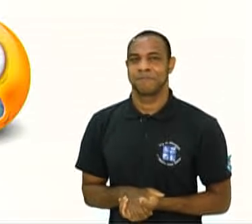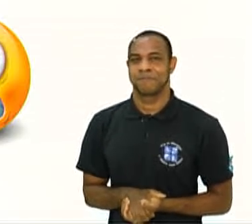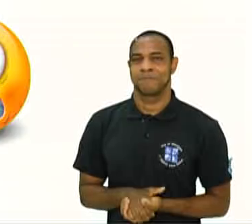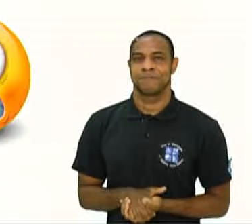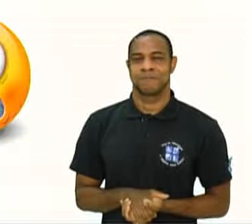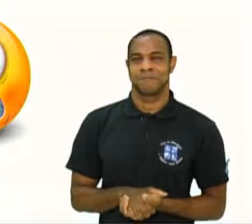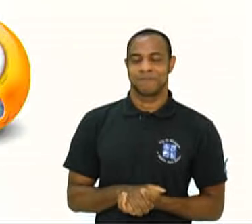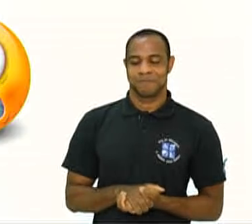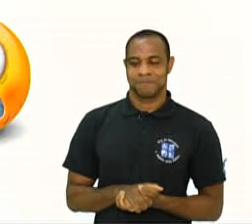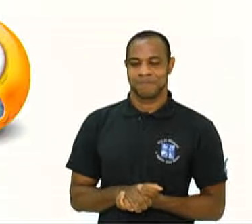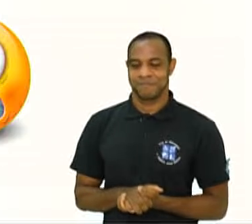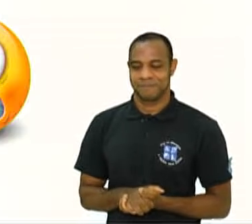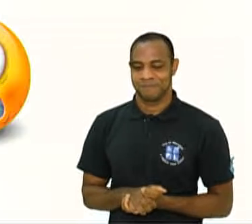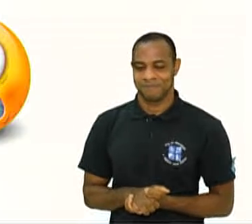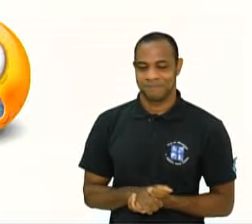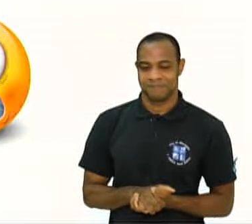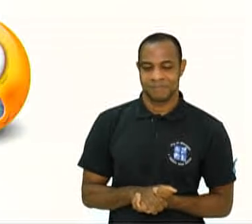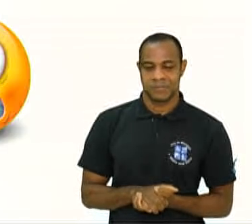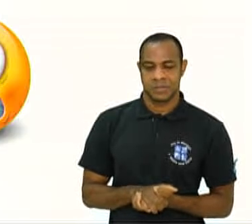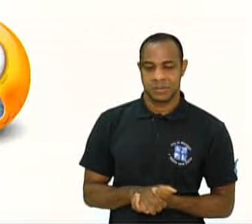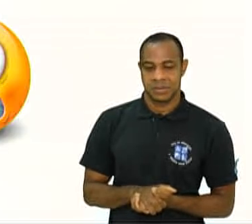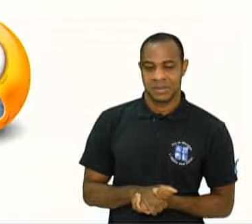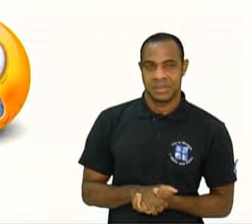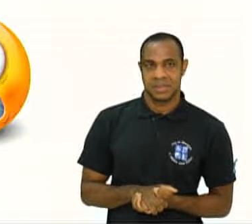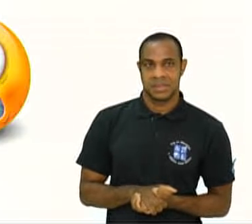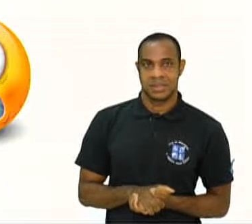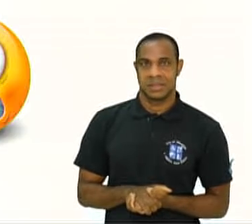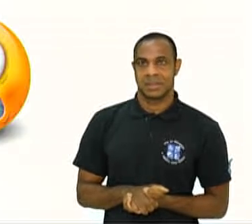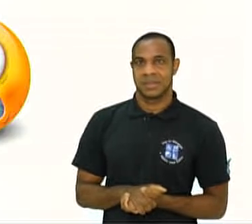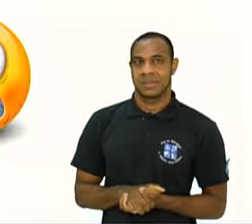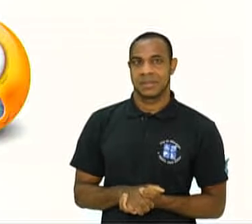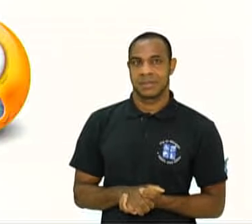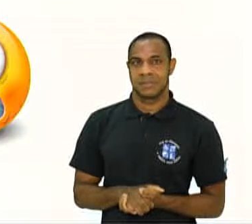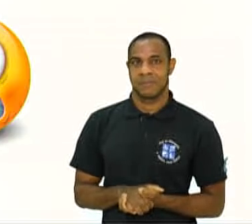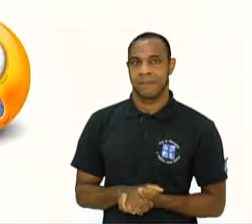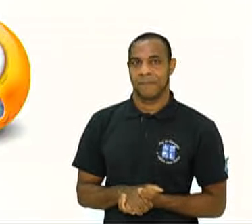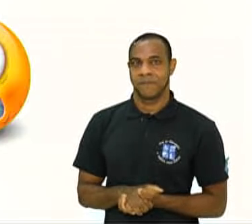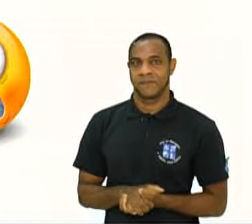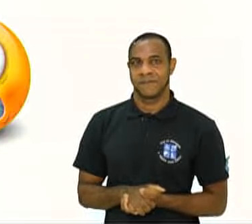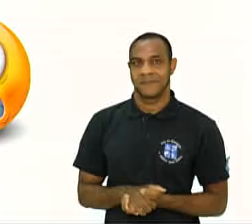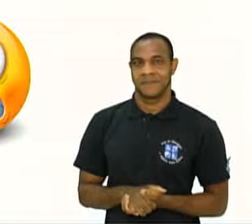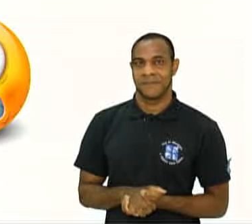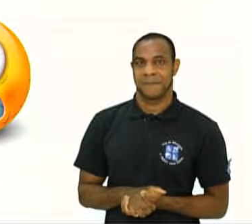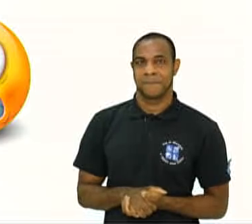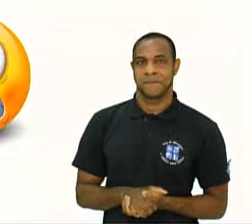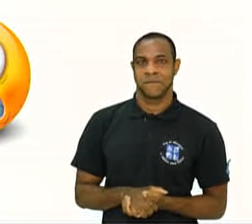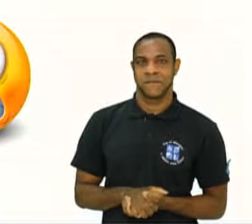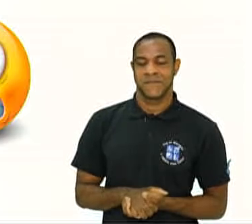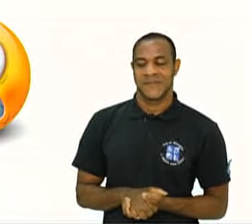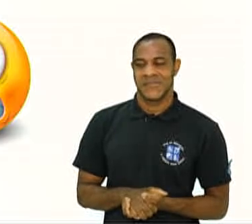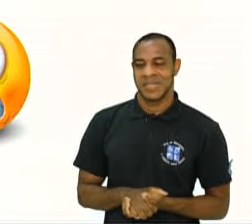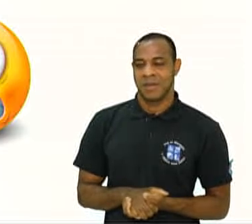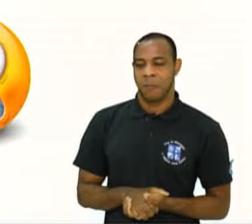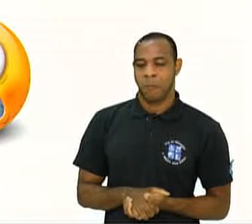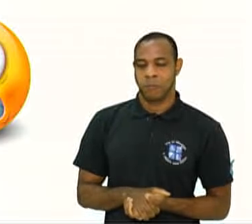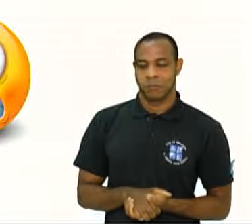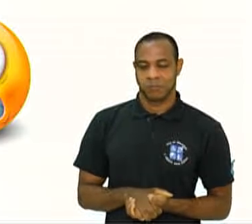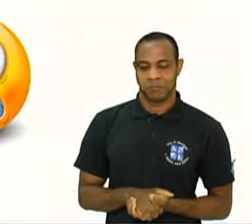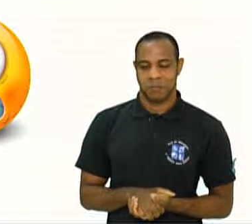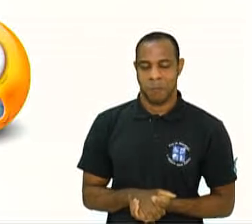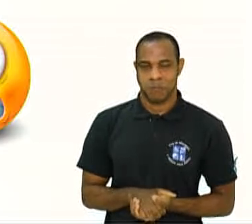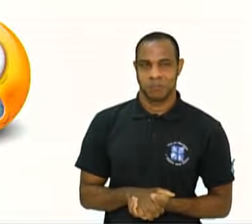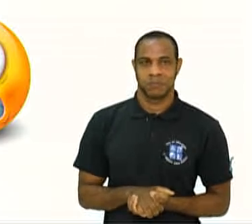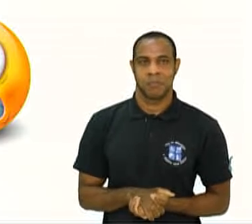of the names, I discovered the person was actually a missing person. The missing date matched